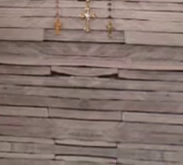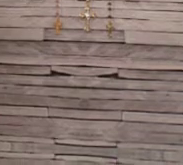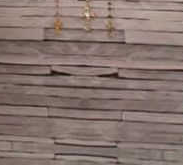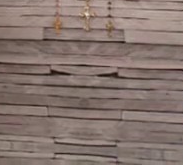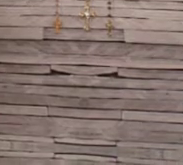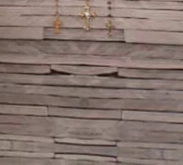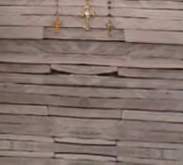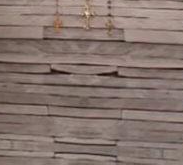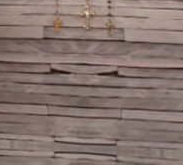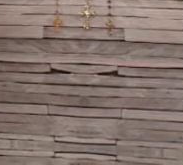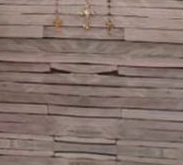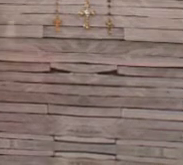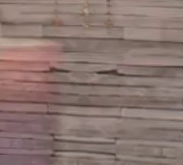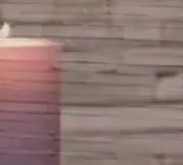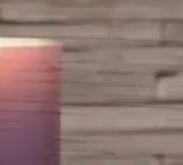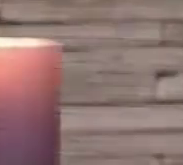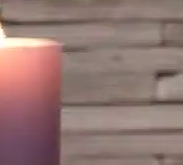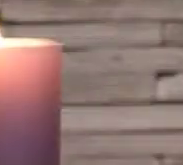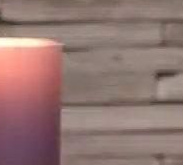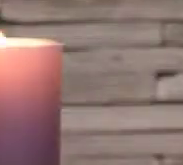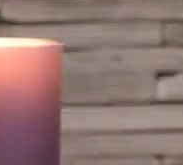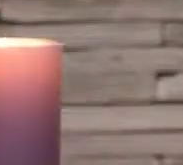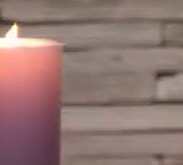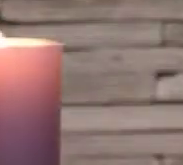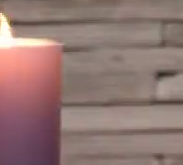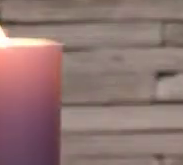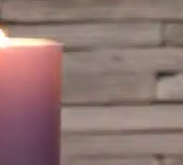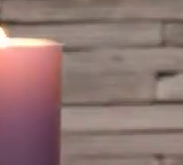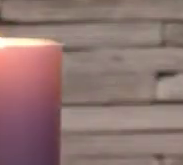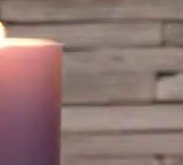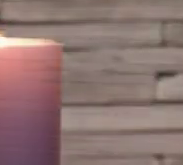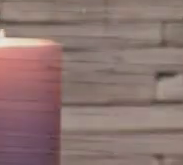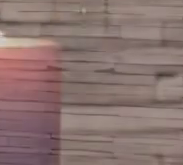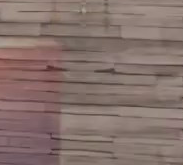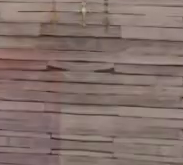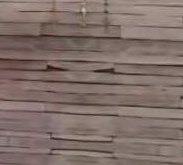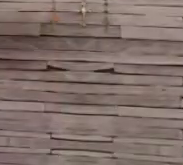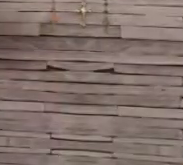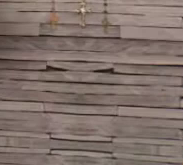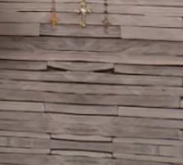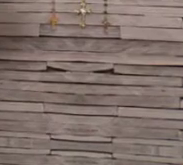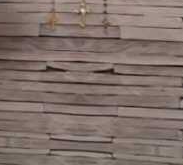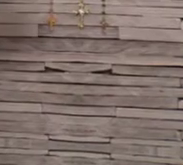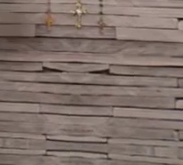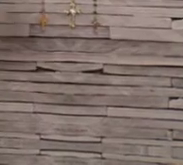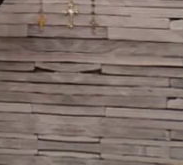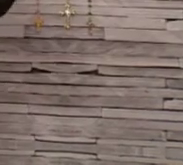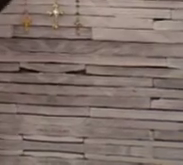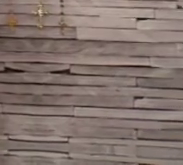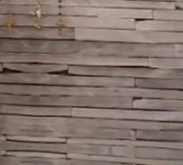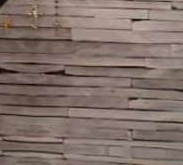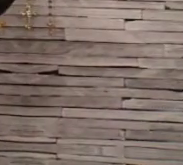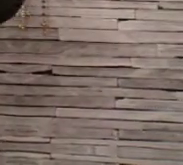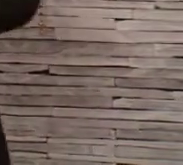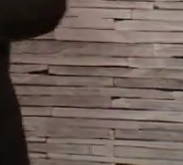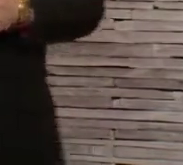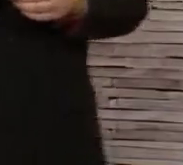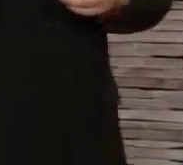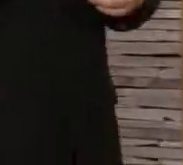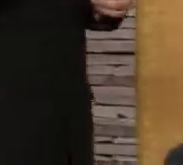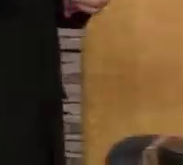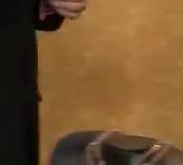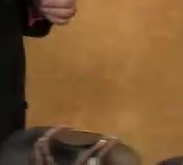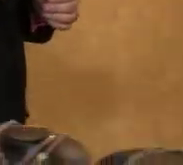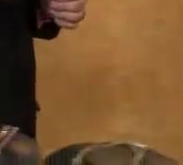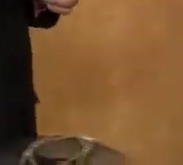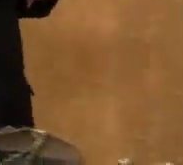Senhora de Fátima que interceda por nós. E hoje também, dia de Santo Isidoro de Sevilha, um grande bispo. Vamos pedir sua intercessão. Em